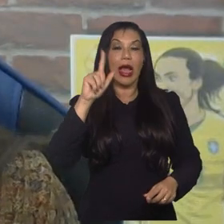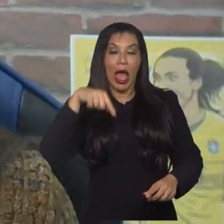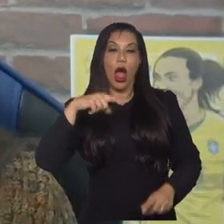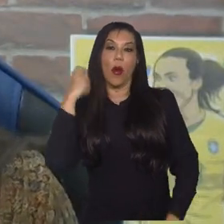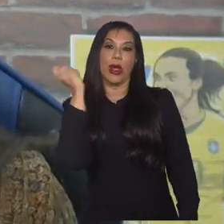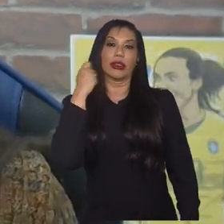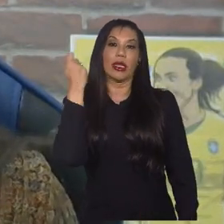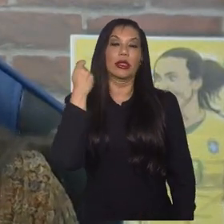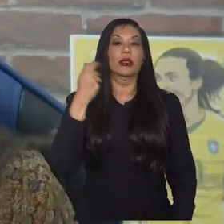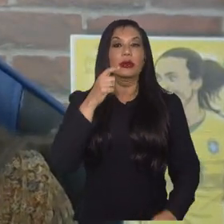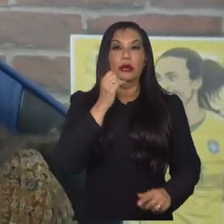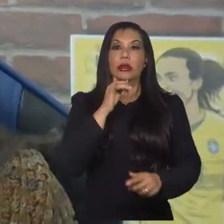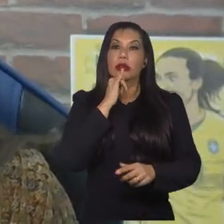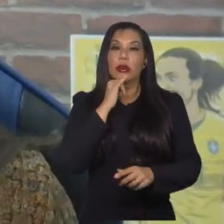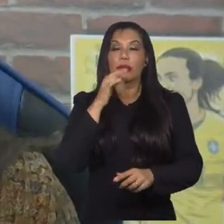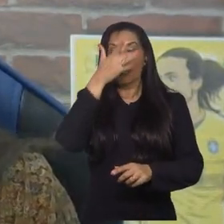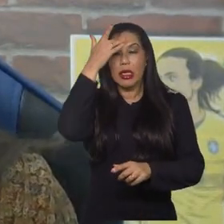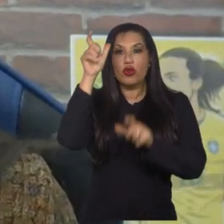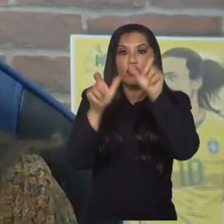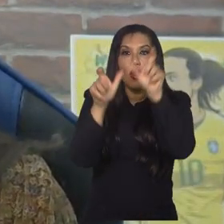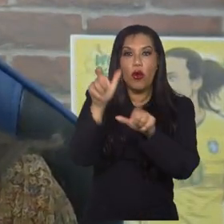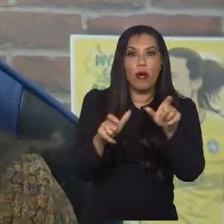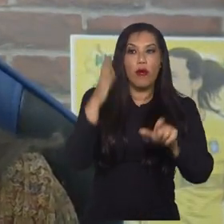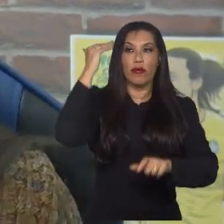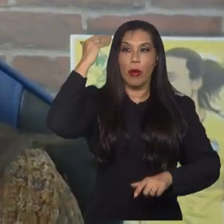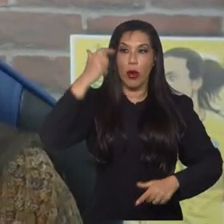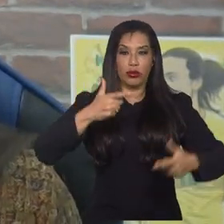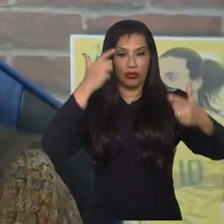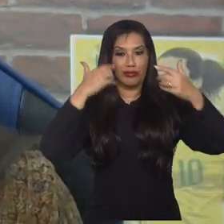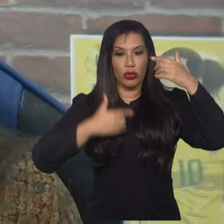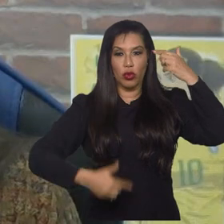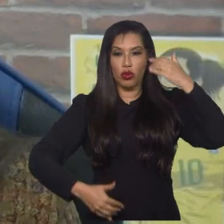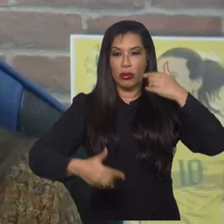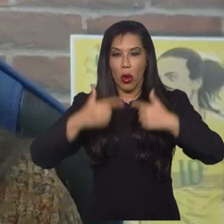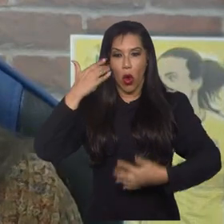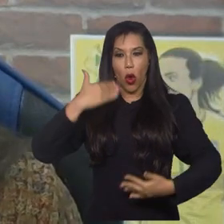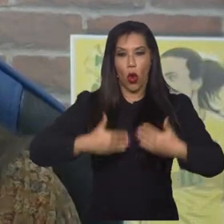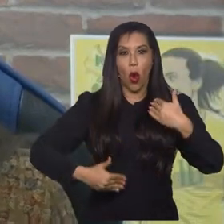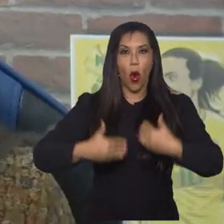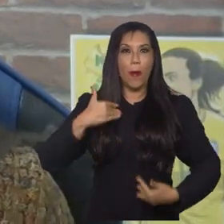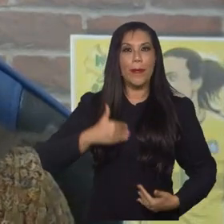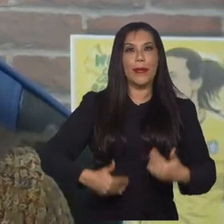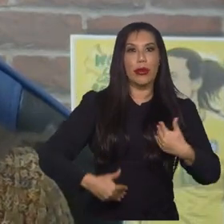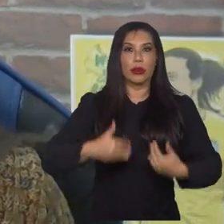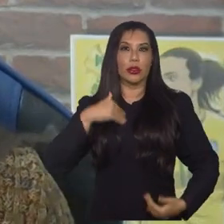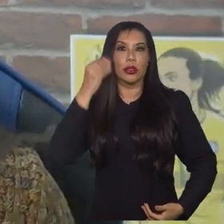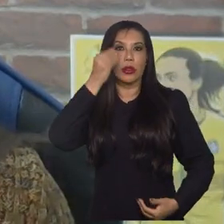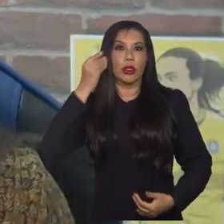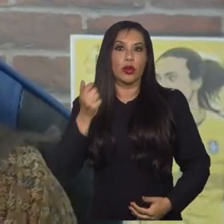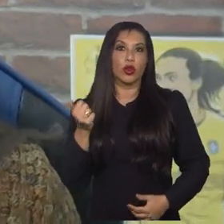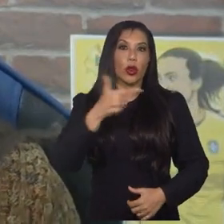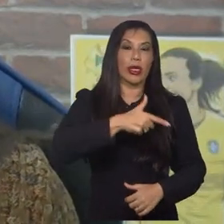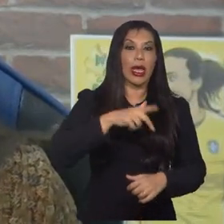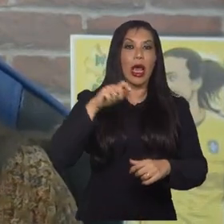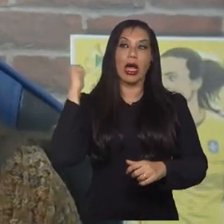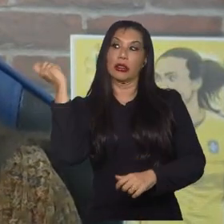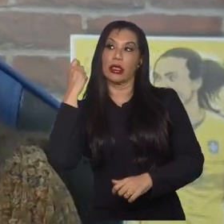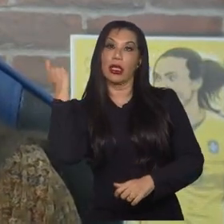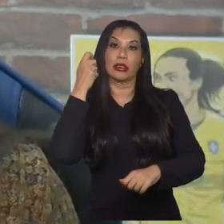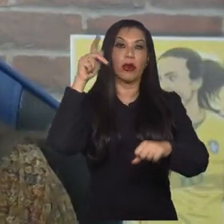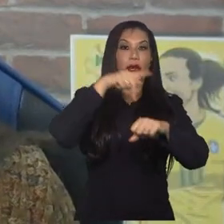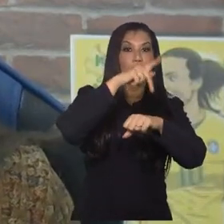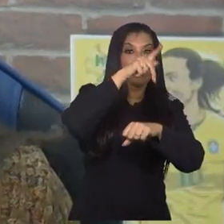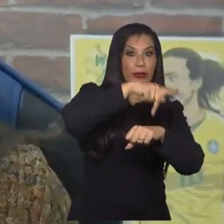ali alguns bons nomes, é muito física e mais experiente do que a seleção da Filipinas. Mas é